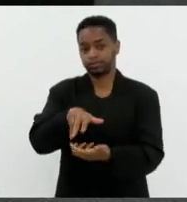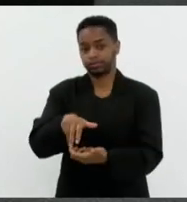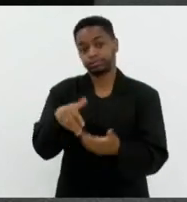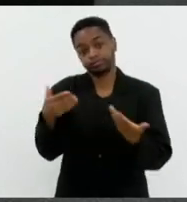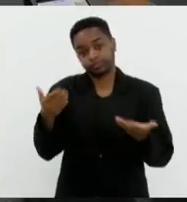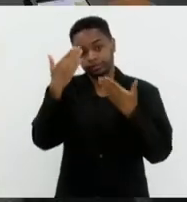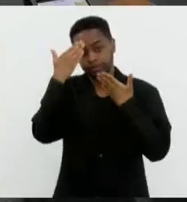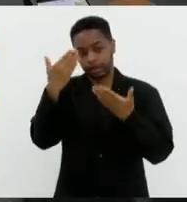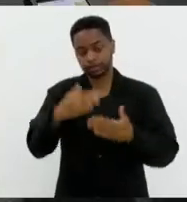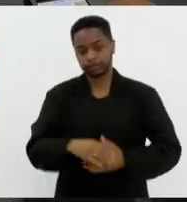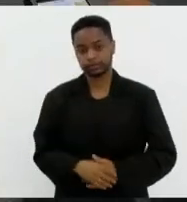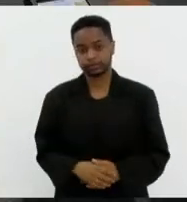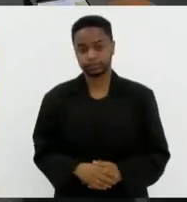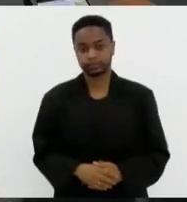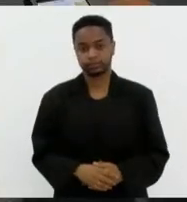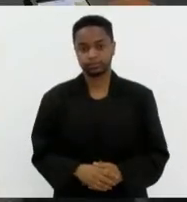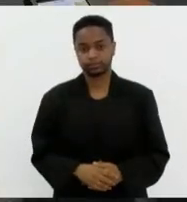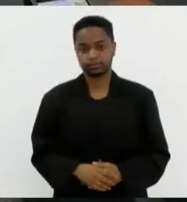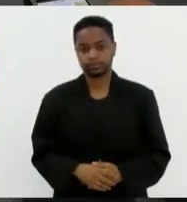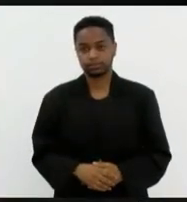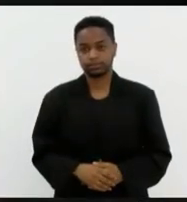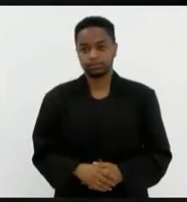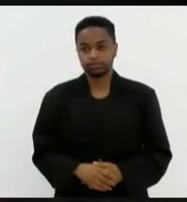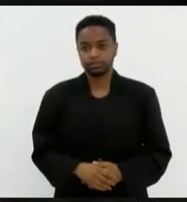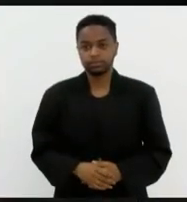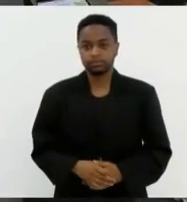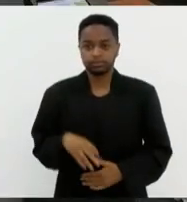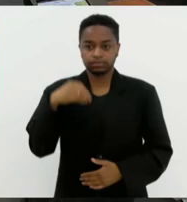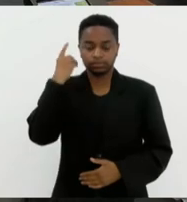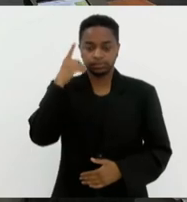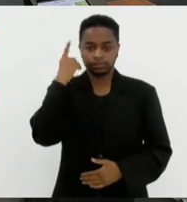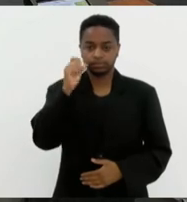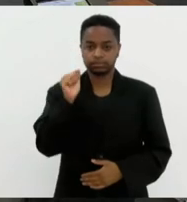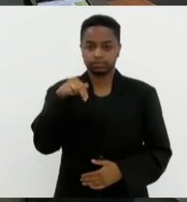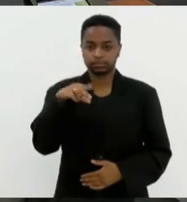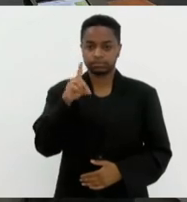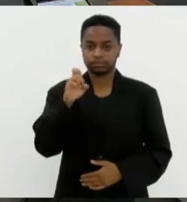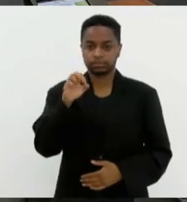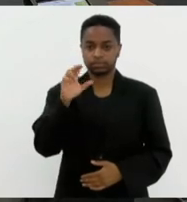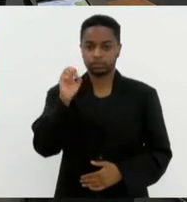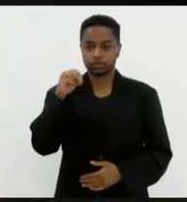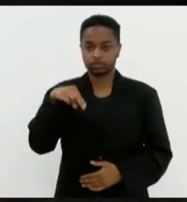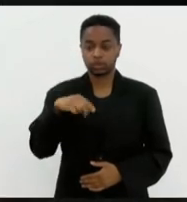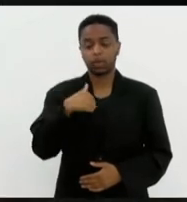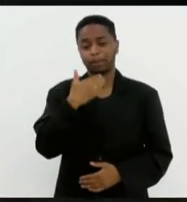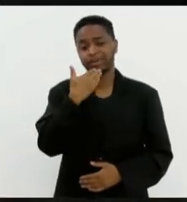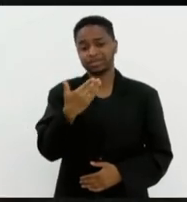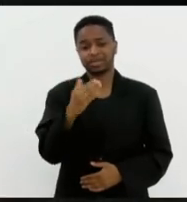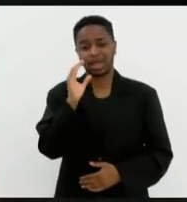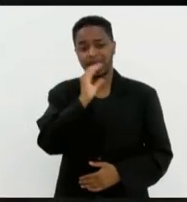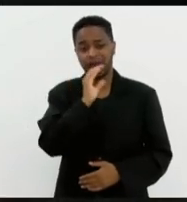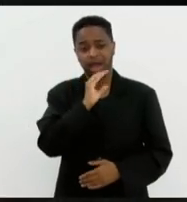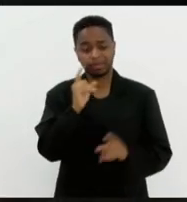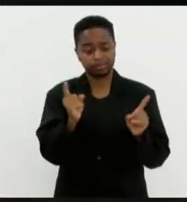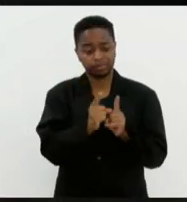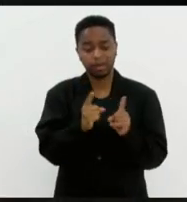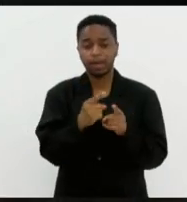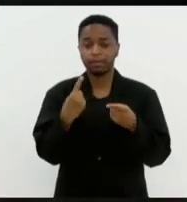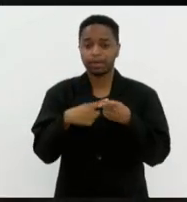Muito obrigada. Deputado Anderson. Senhora presidente, boa tarde. Eu pediria brevidade para a gente encerrar a pauta,